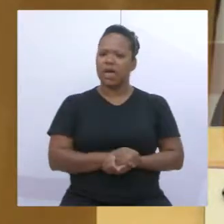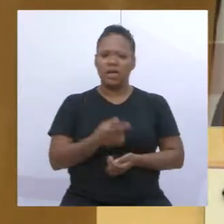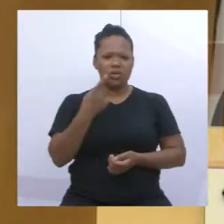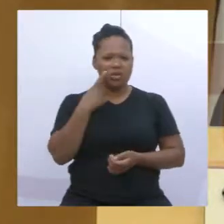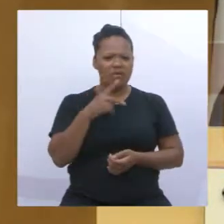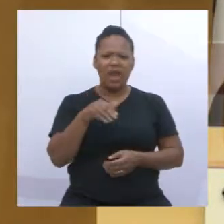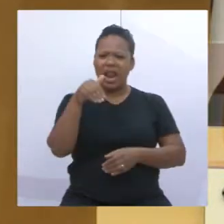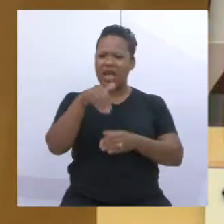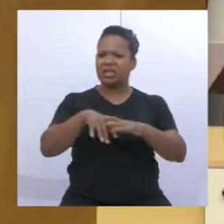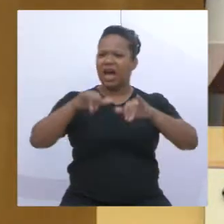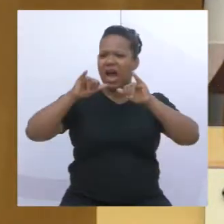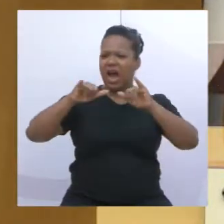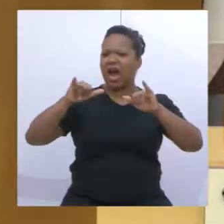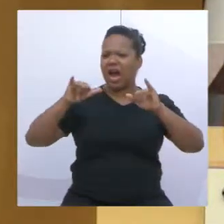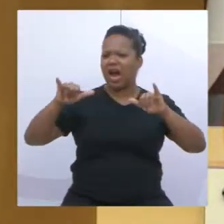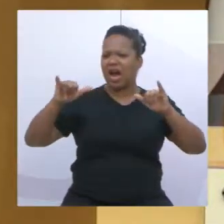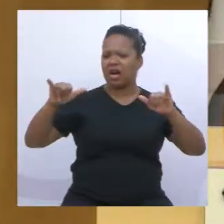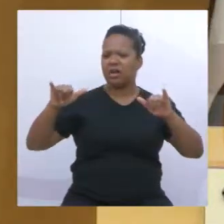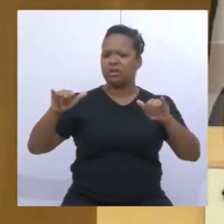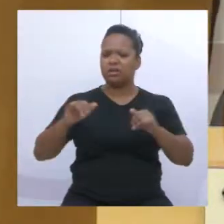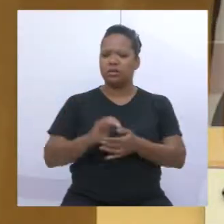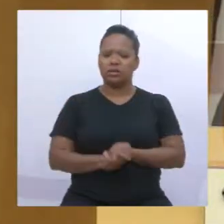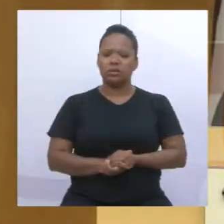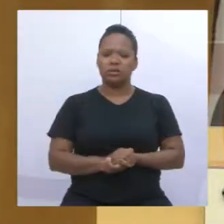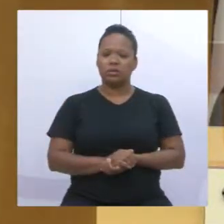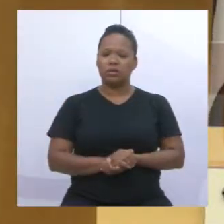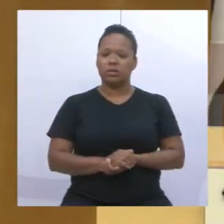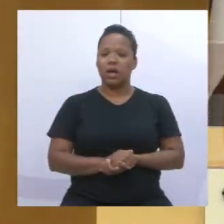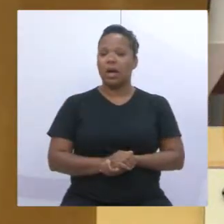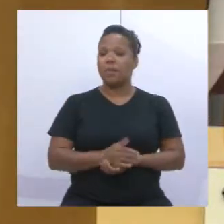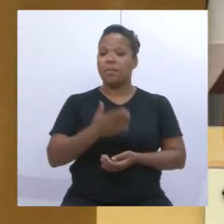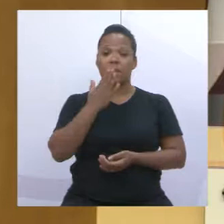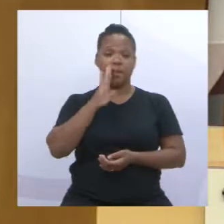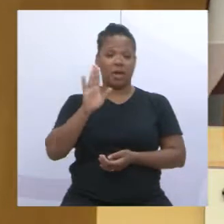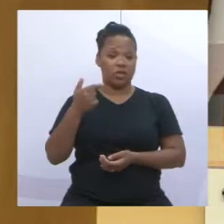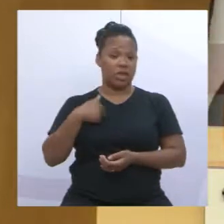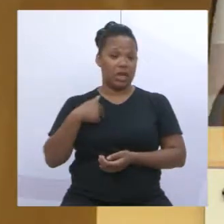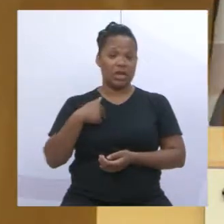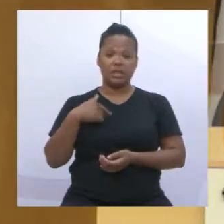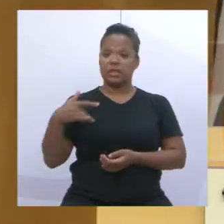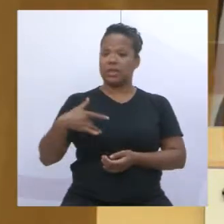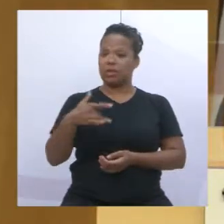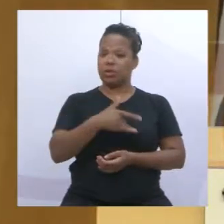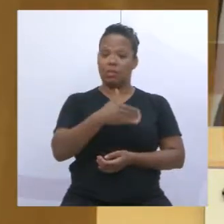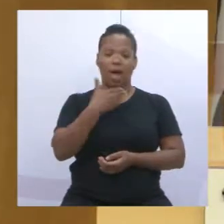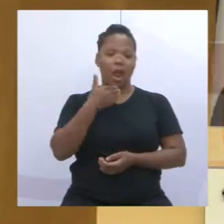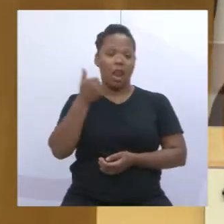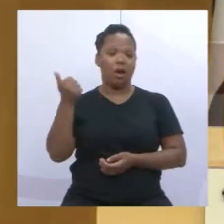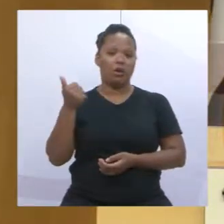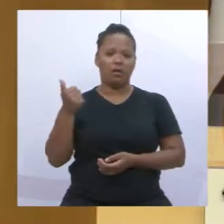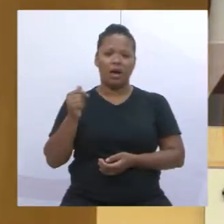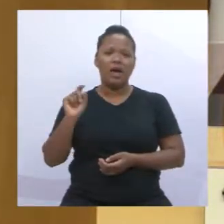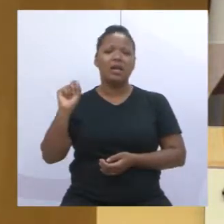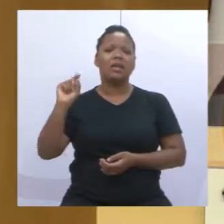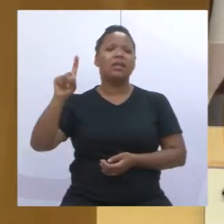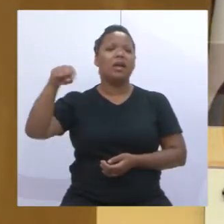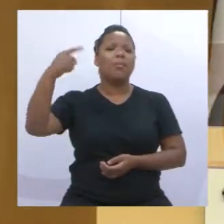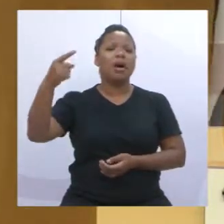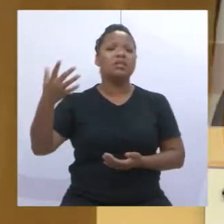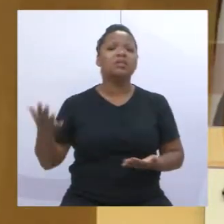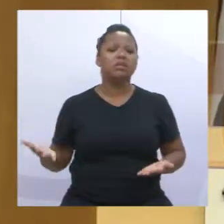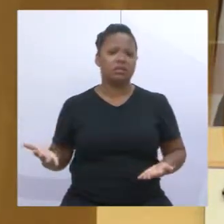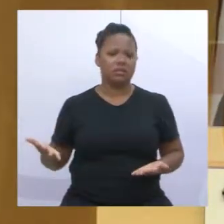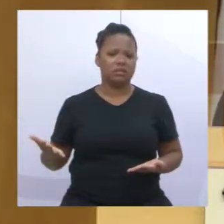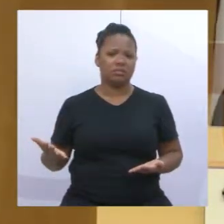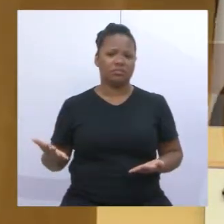todas as eleições, a bandeira de qualquer candidato é melhorias na saúde. E aí quando chega aqui, infelizmente, e